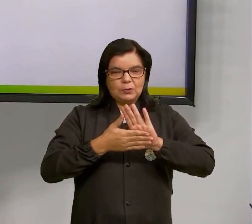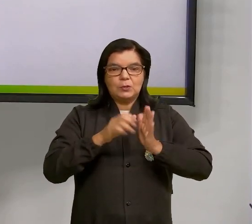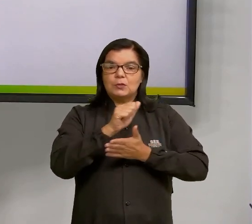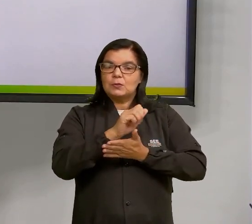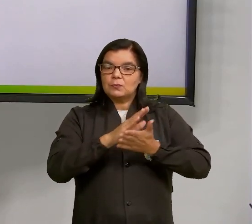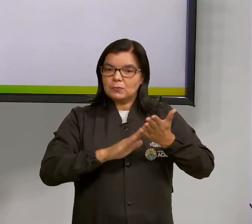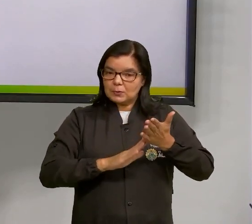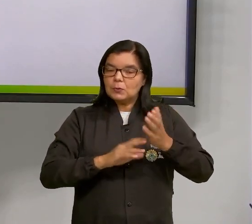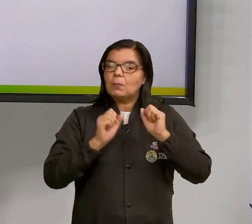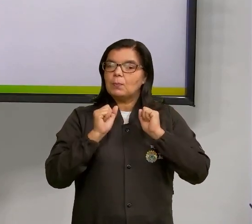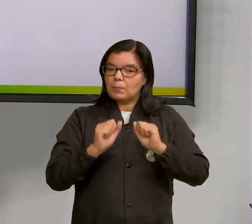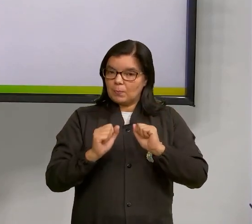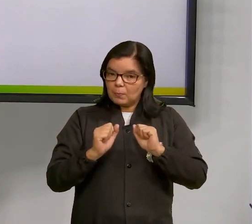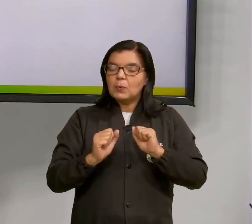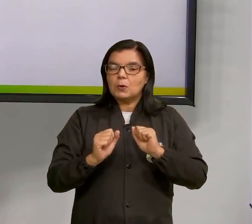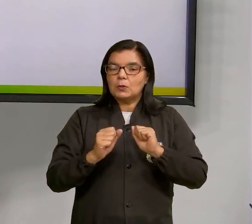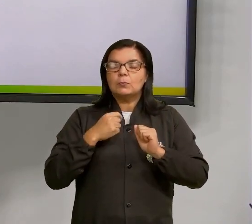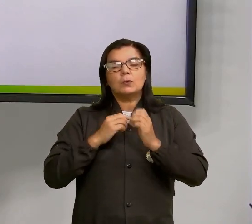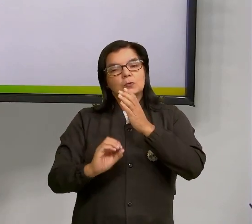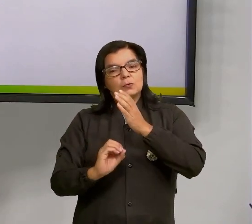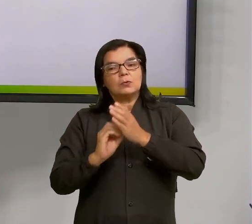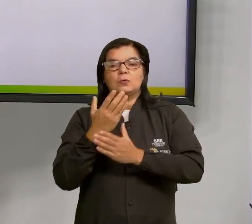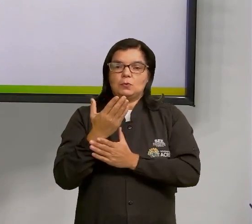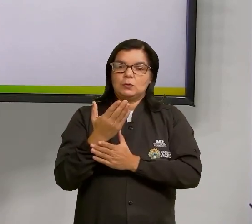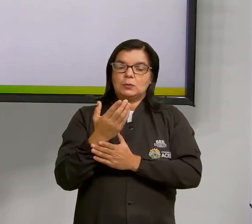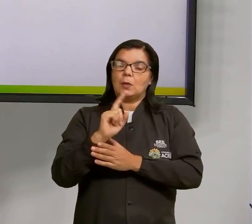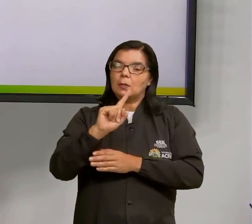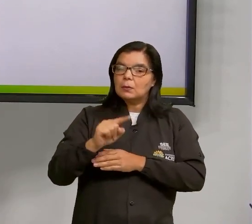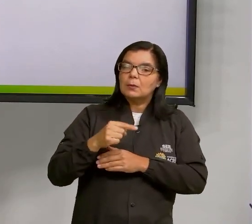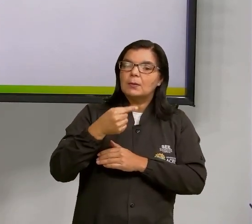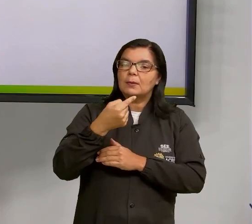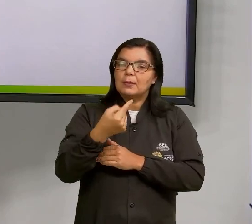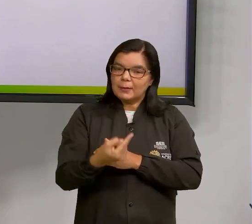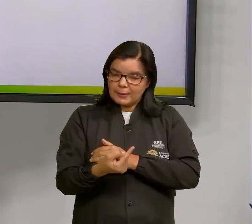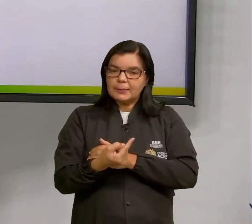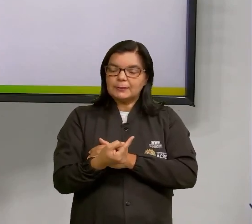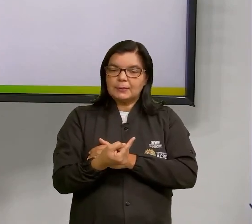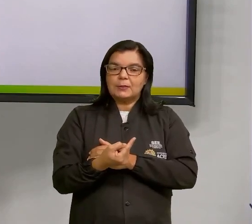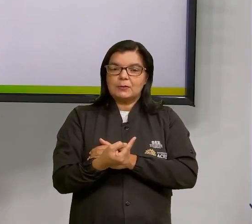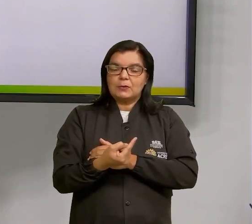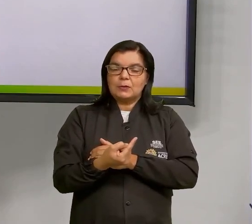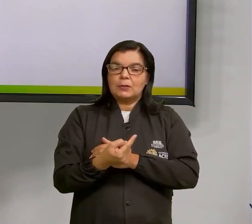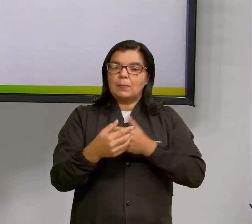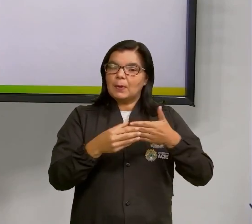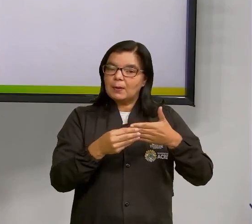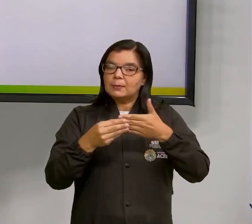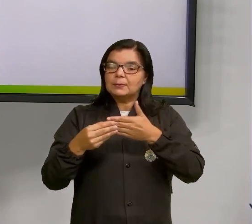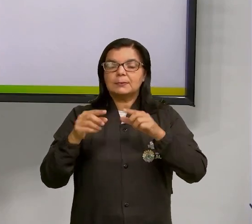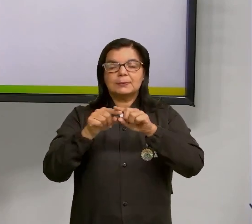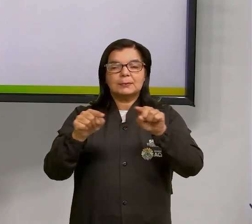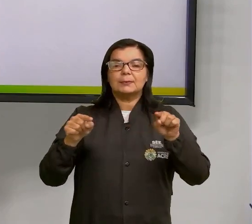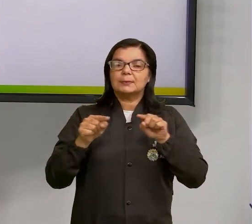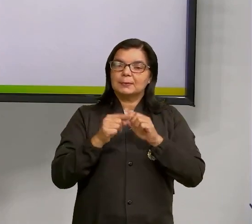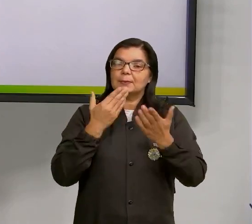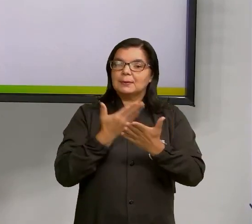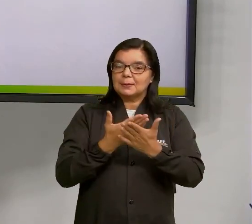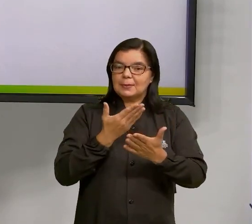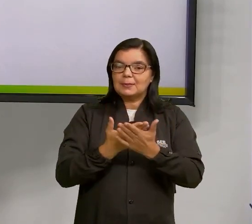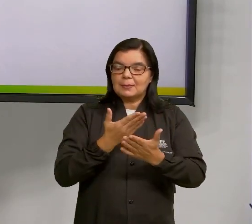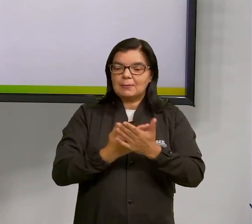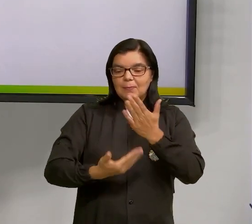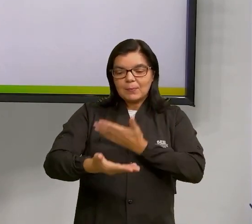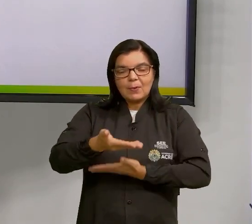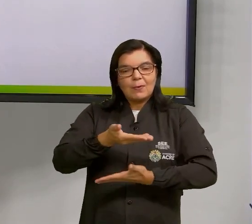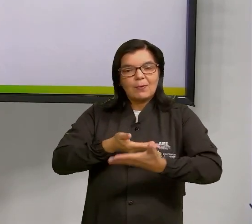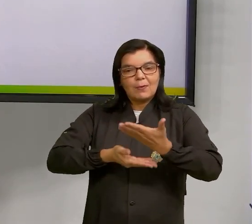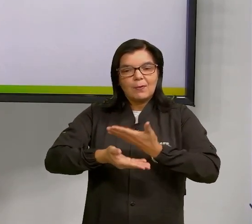atividade que você pode estar realizando e, posteriormente, levando-a para a sala de aula para